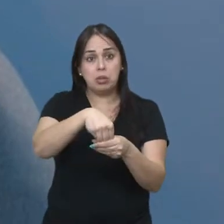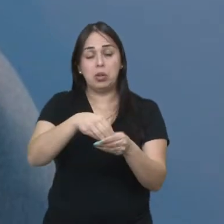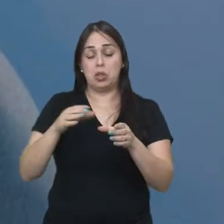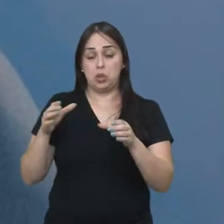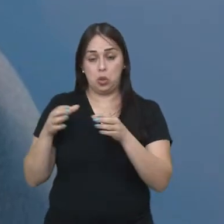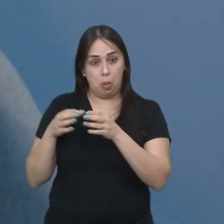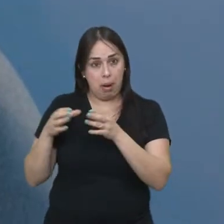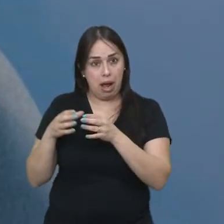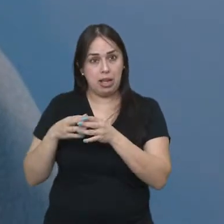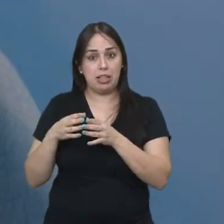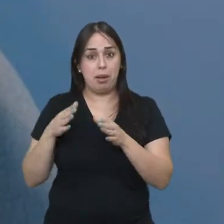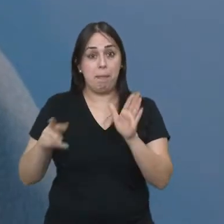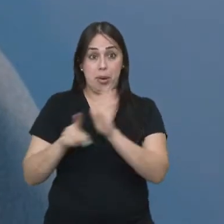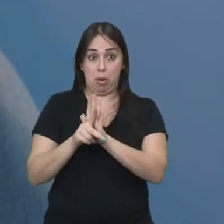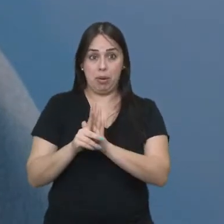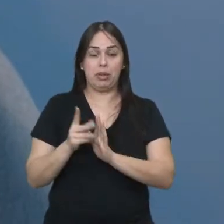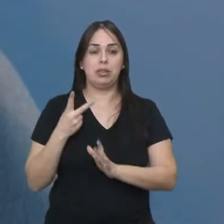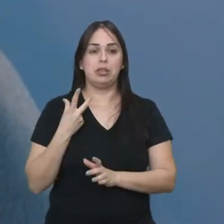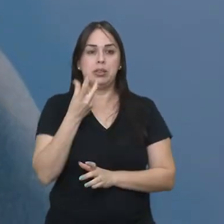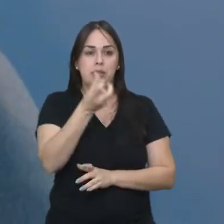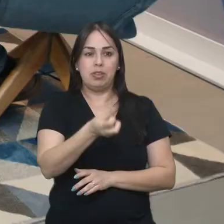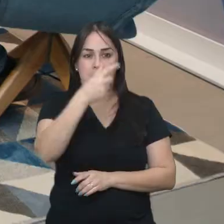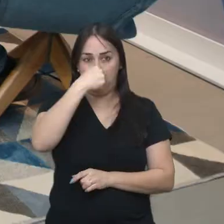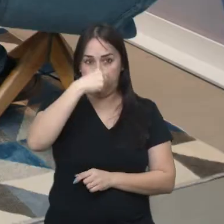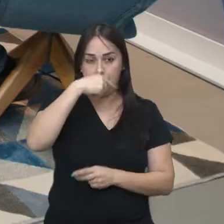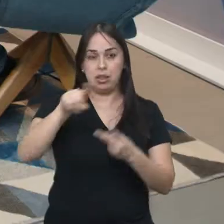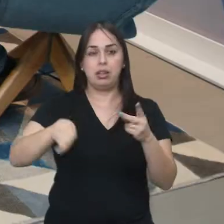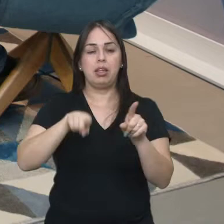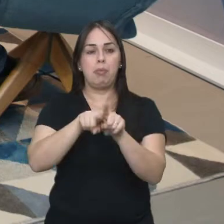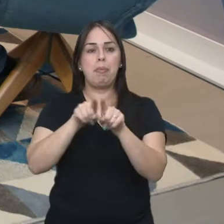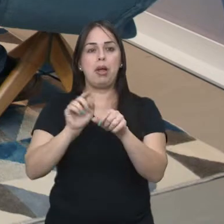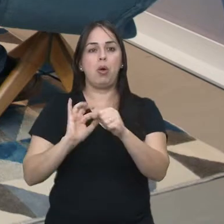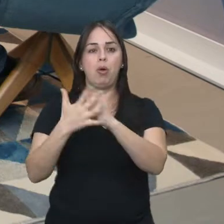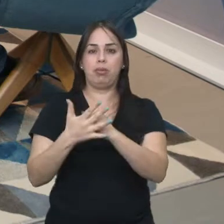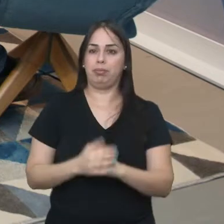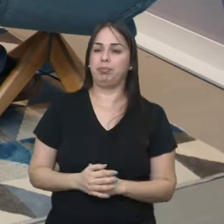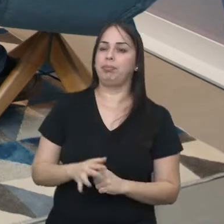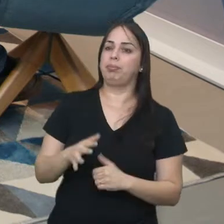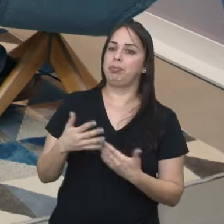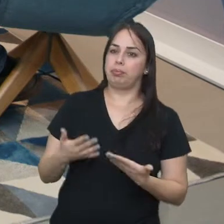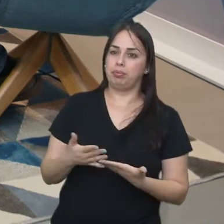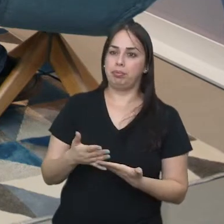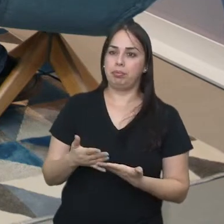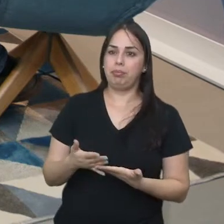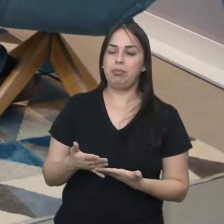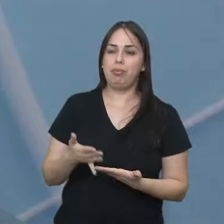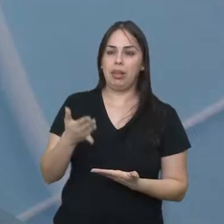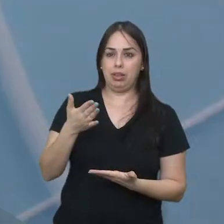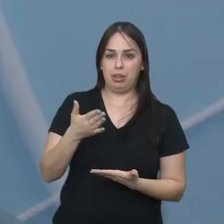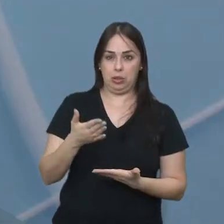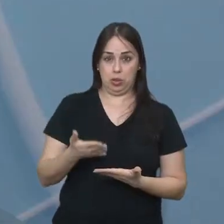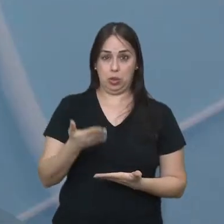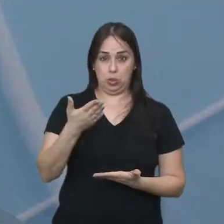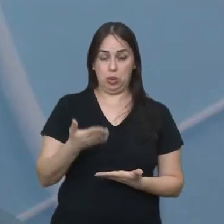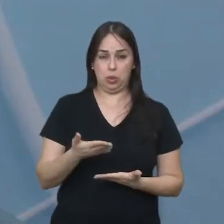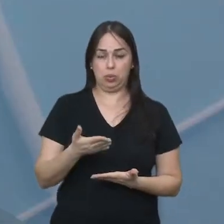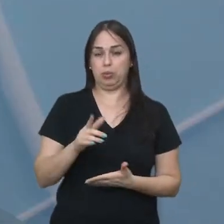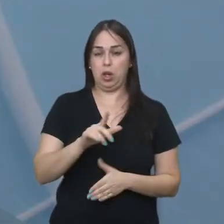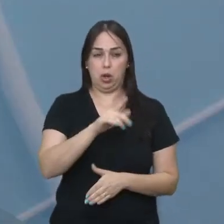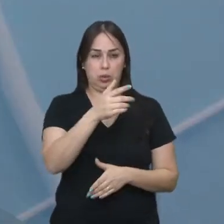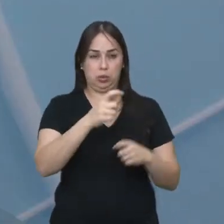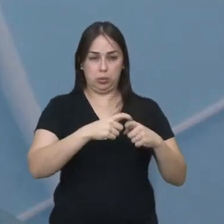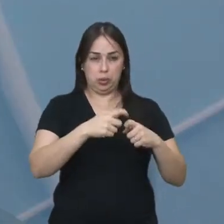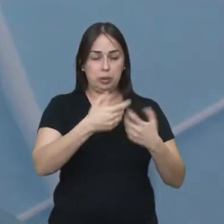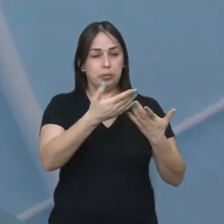equipe específica para fazer a vacinação, tanto de influenza como de Covid. Bacana. Doutor Lucas, falando um pouquinho, sobre